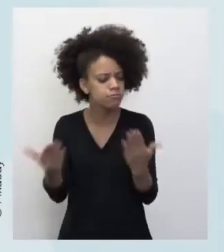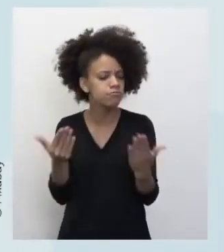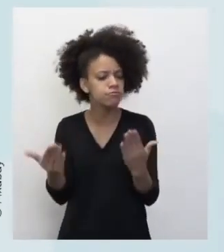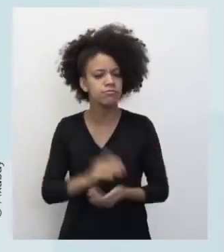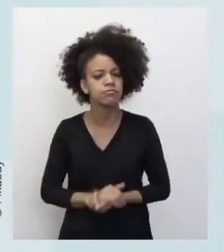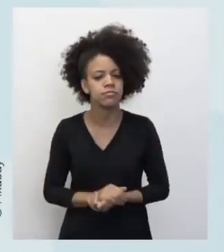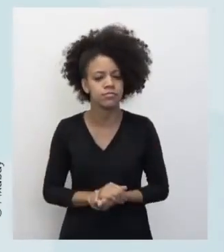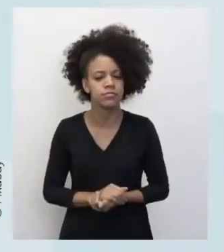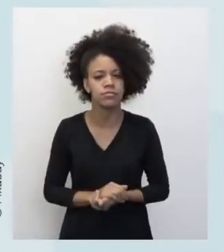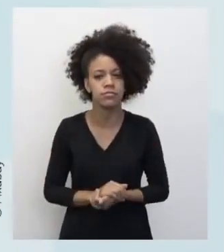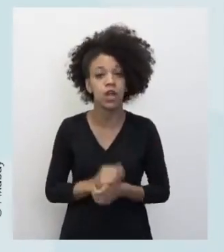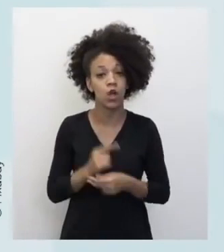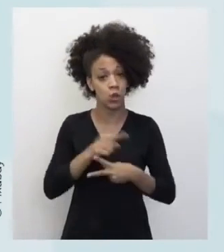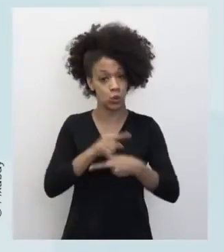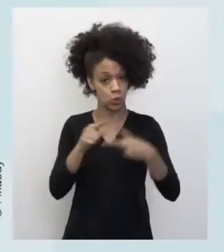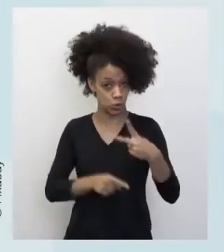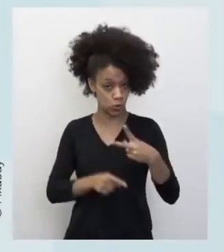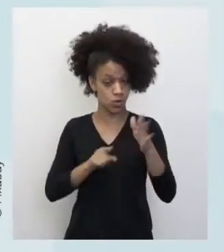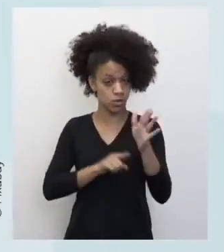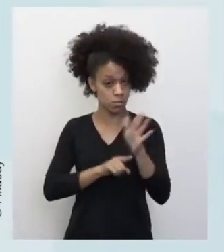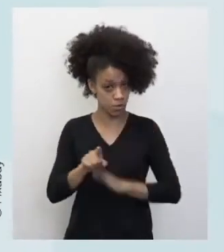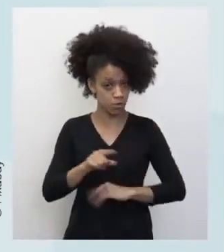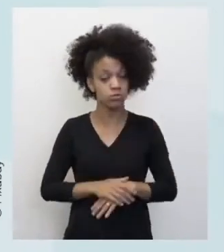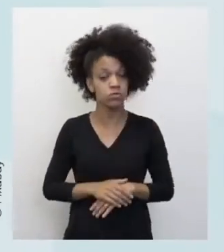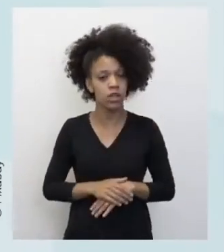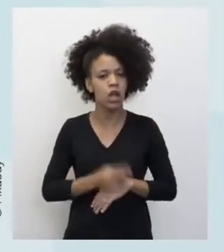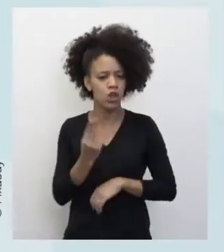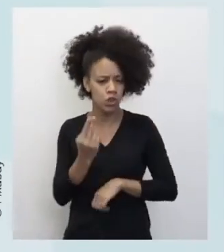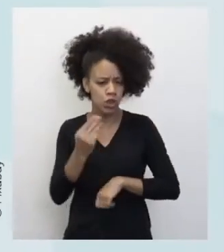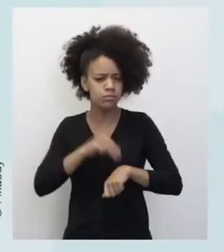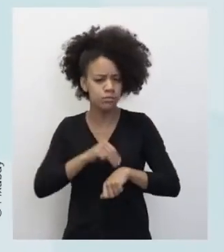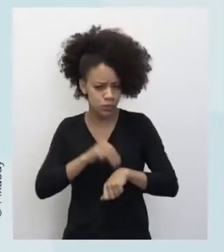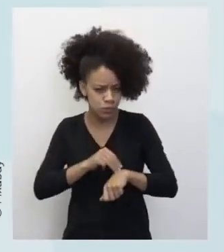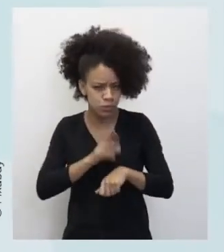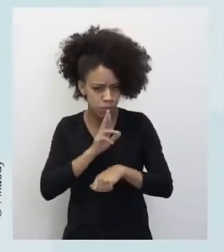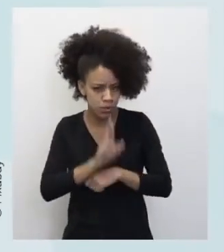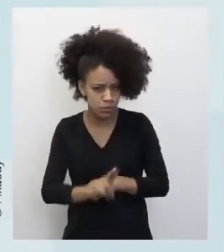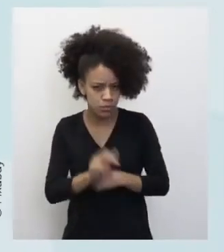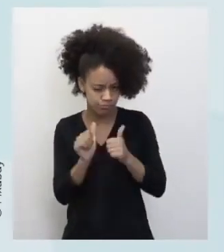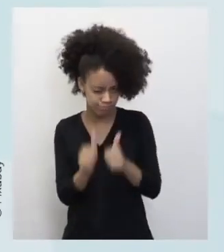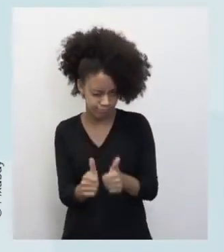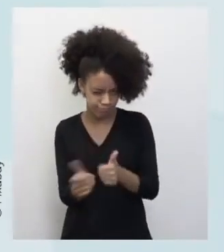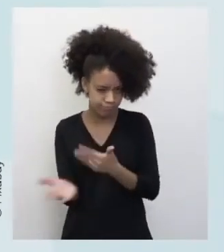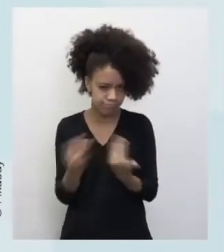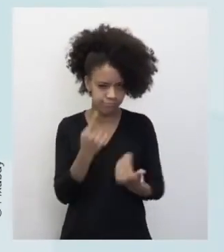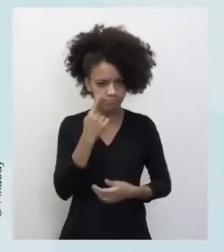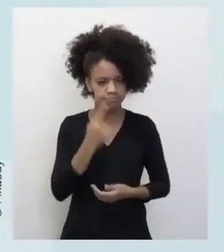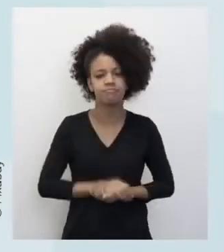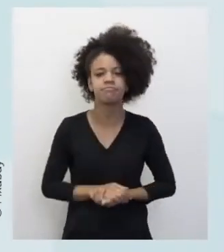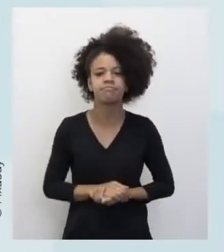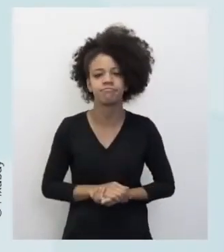ok? 2 perguntinhas aí para vocês, 2 minutinhos para responder. Vamos lá.